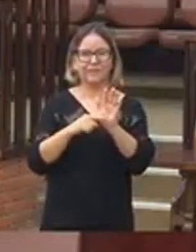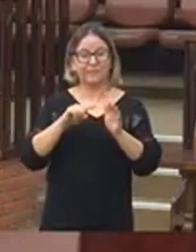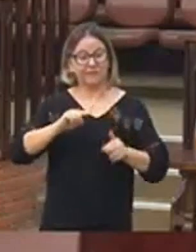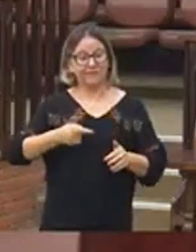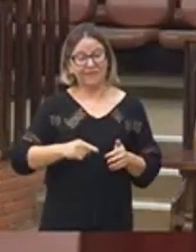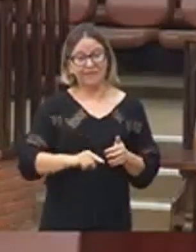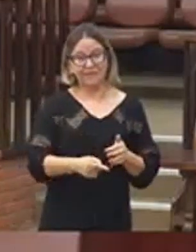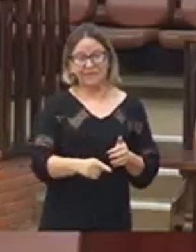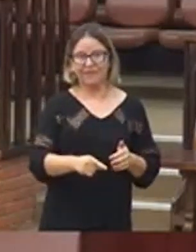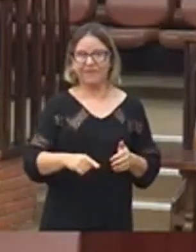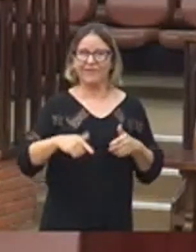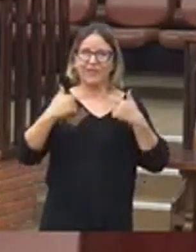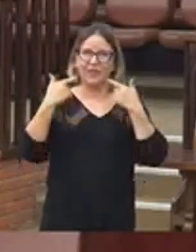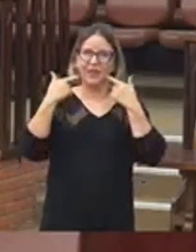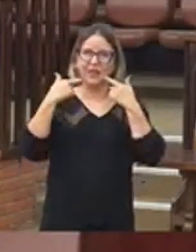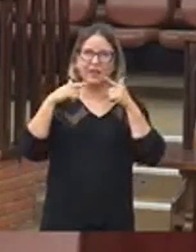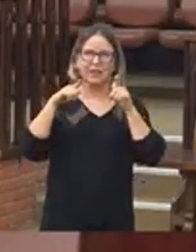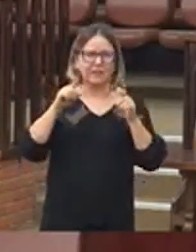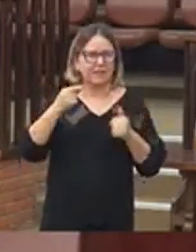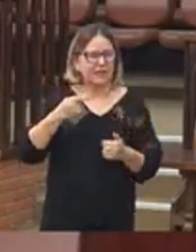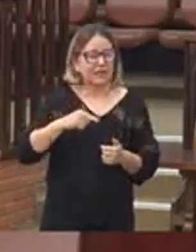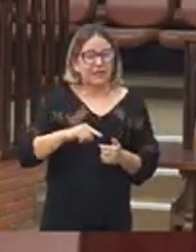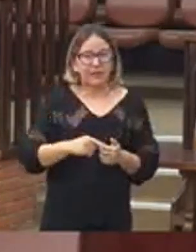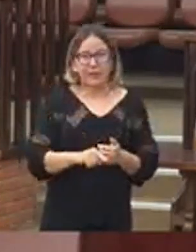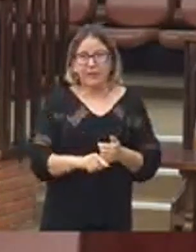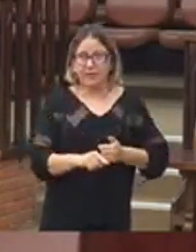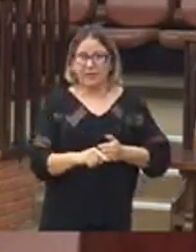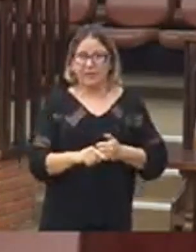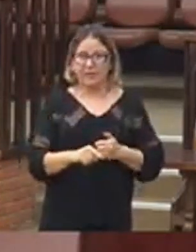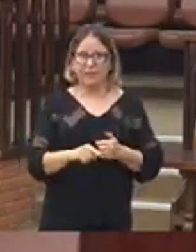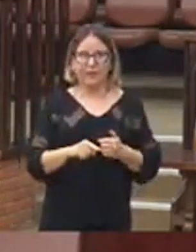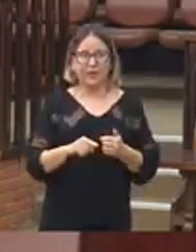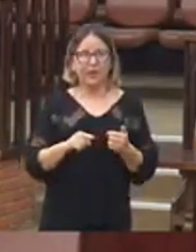é uma linguagem profunda, e há vários